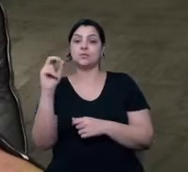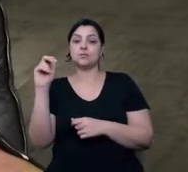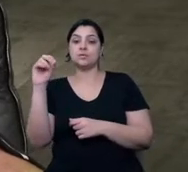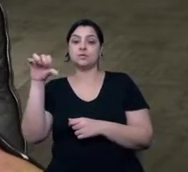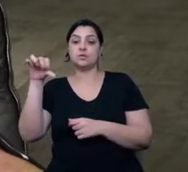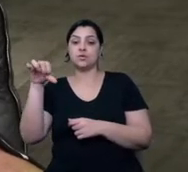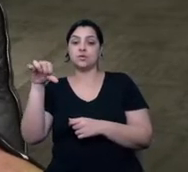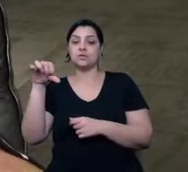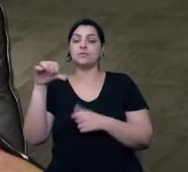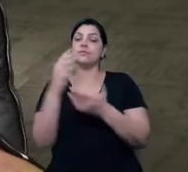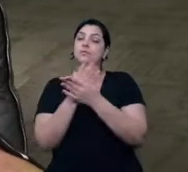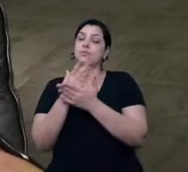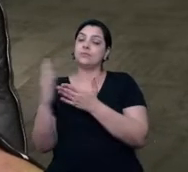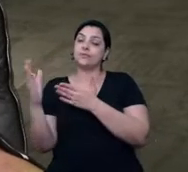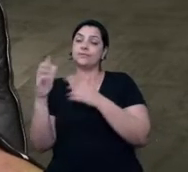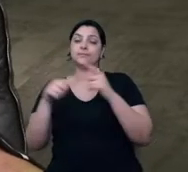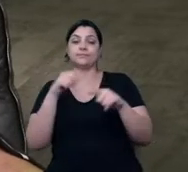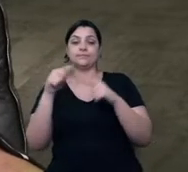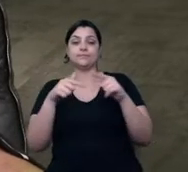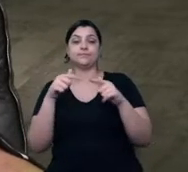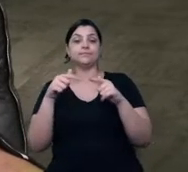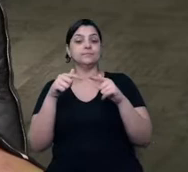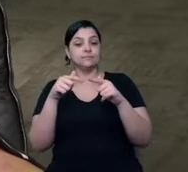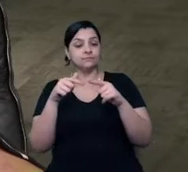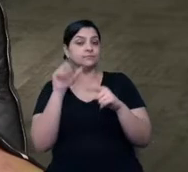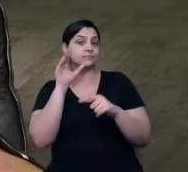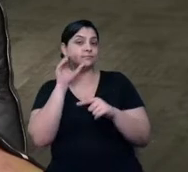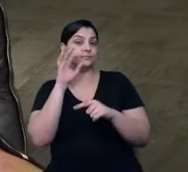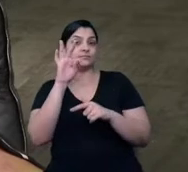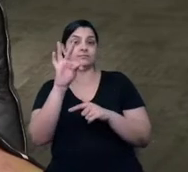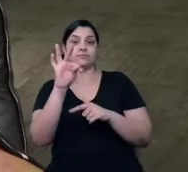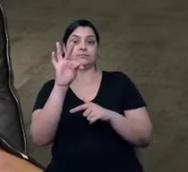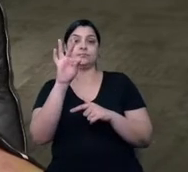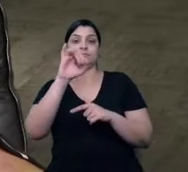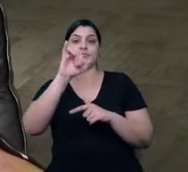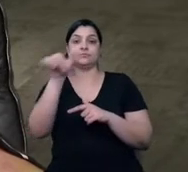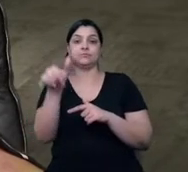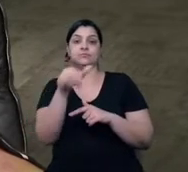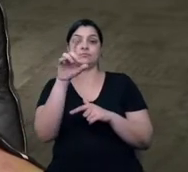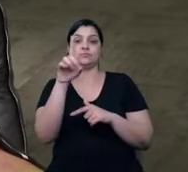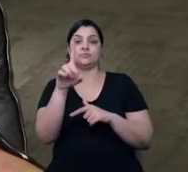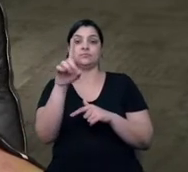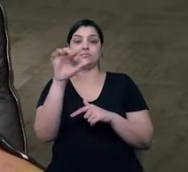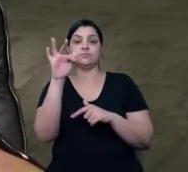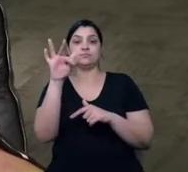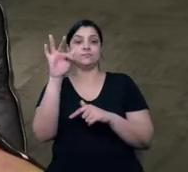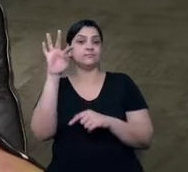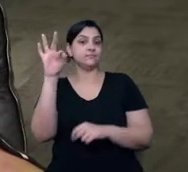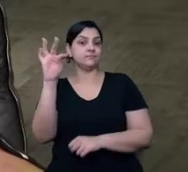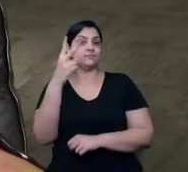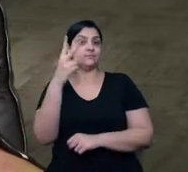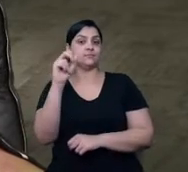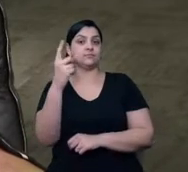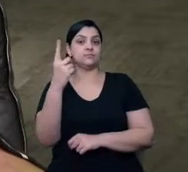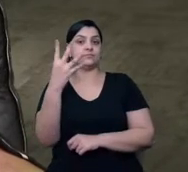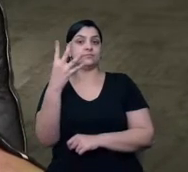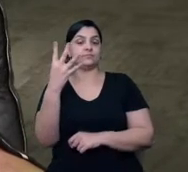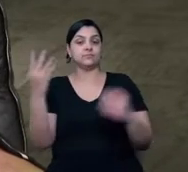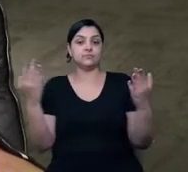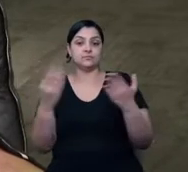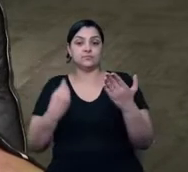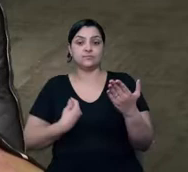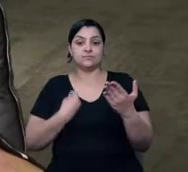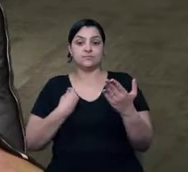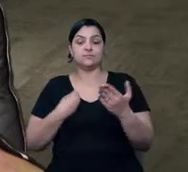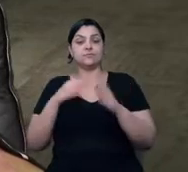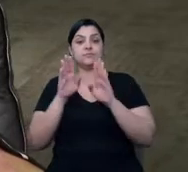passou a integrar o quadro de pessoal do TJDFT em 2014. Atualmente é lotado na Vara da Infância e